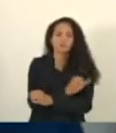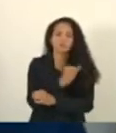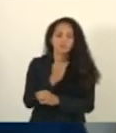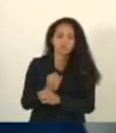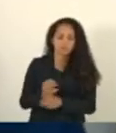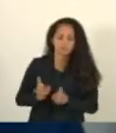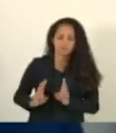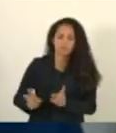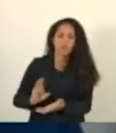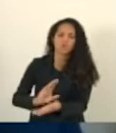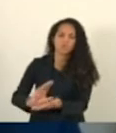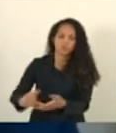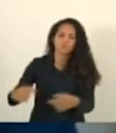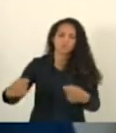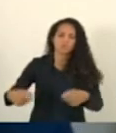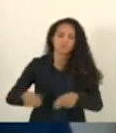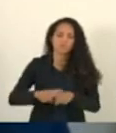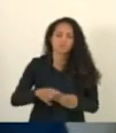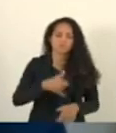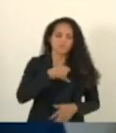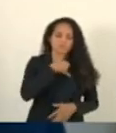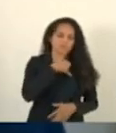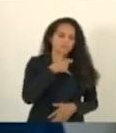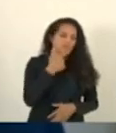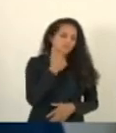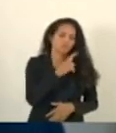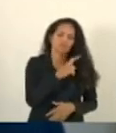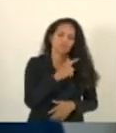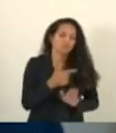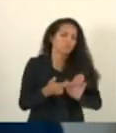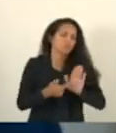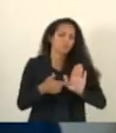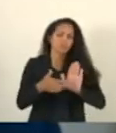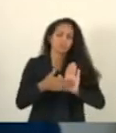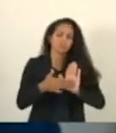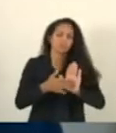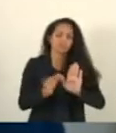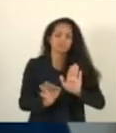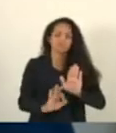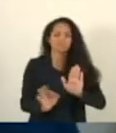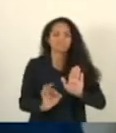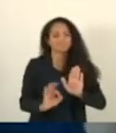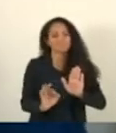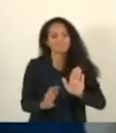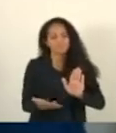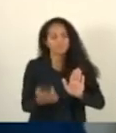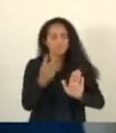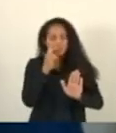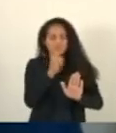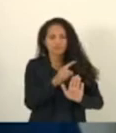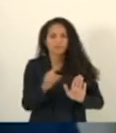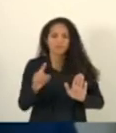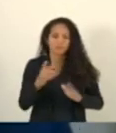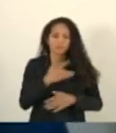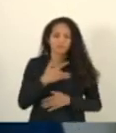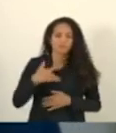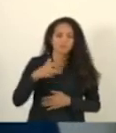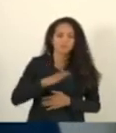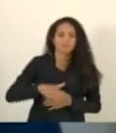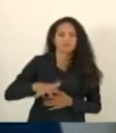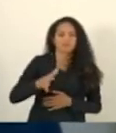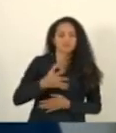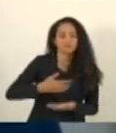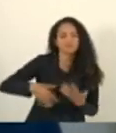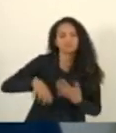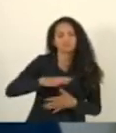avançando. Infelizmente não fez nenhum, não apresentou nenhuma proposta. Estão vendo um caos na saúde. Hoje, os